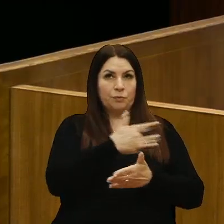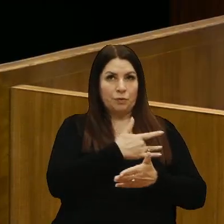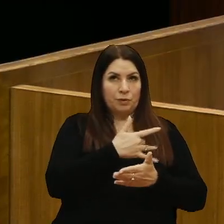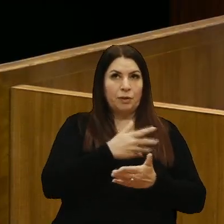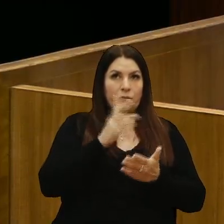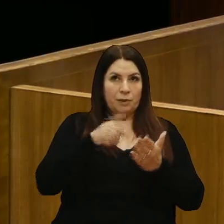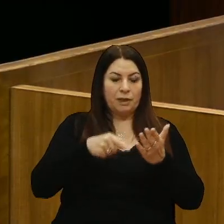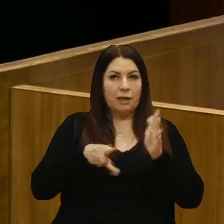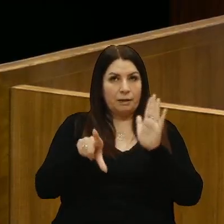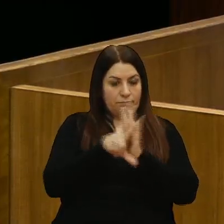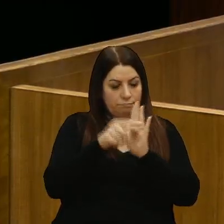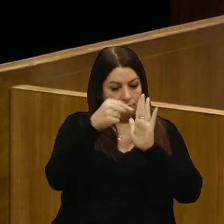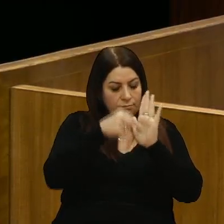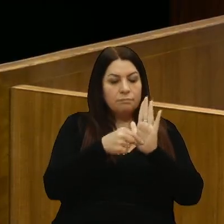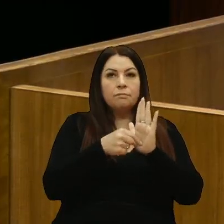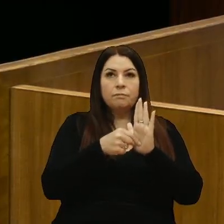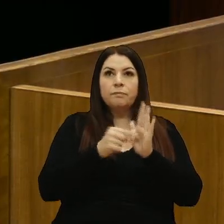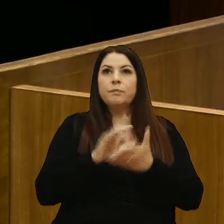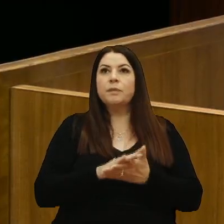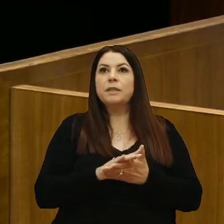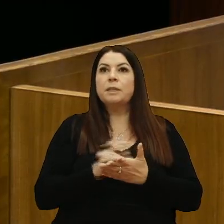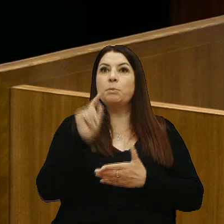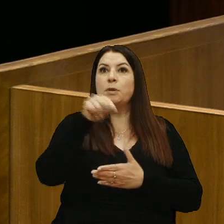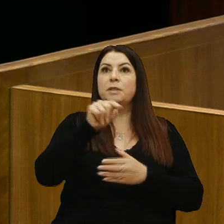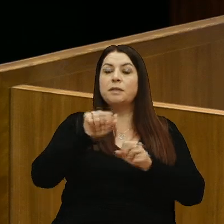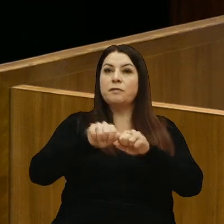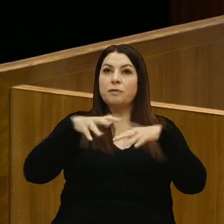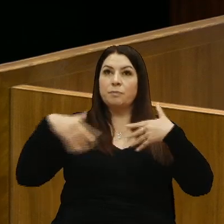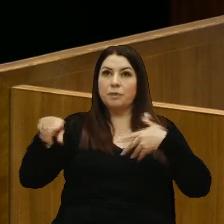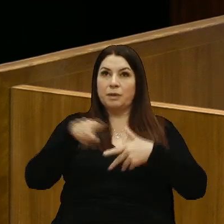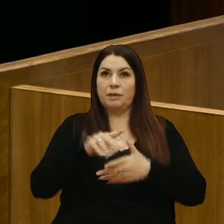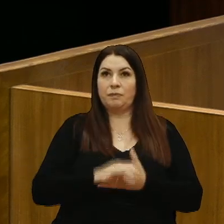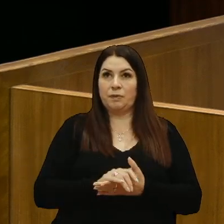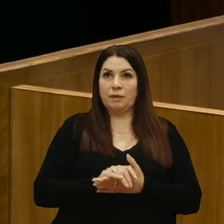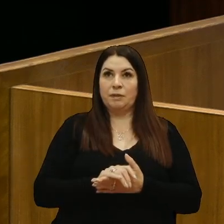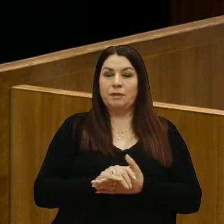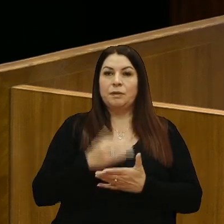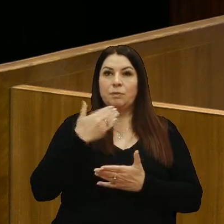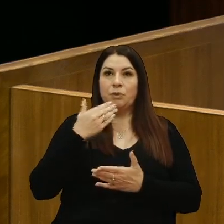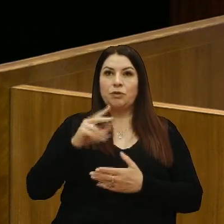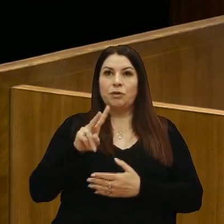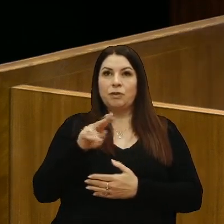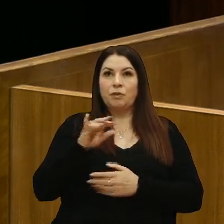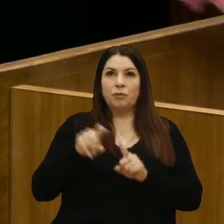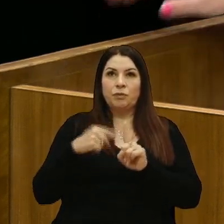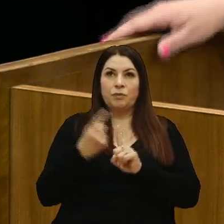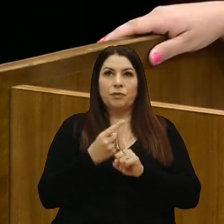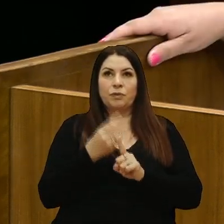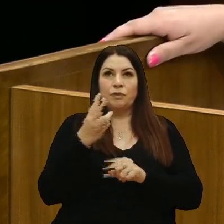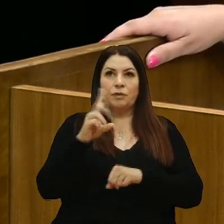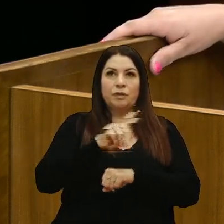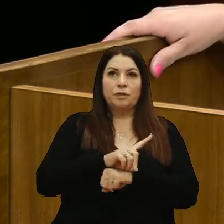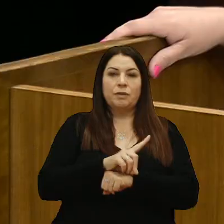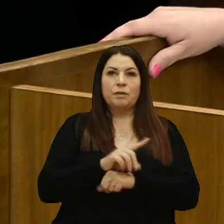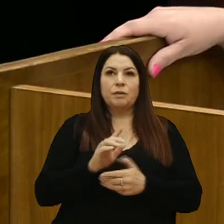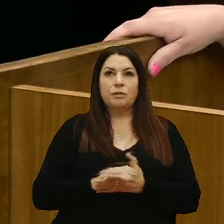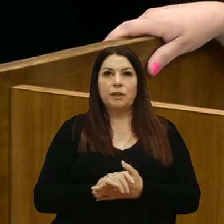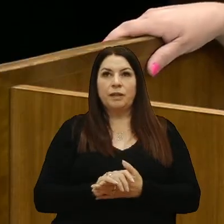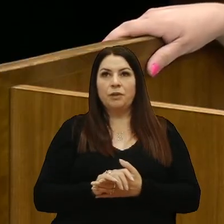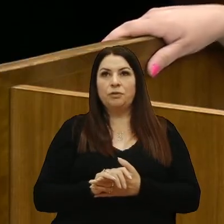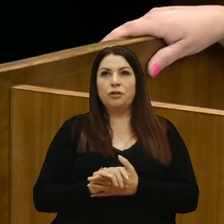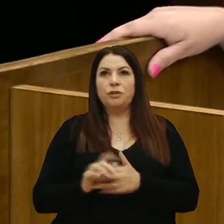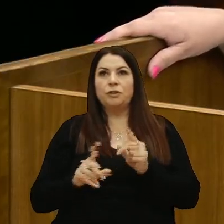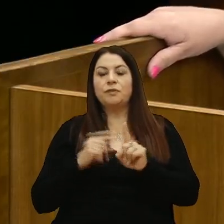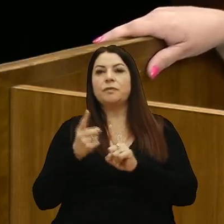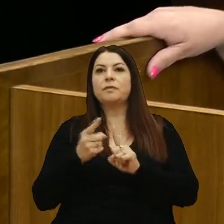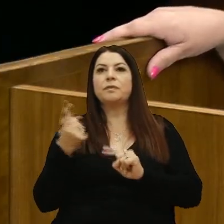ele é legal. Depois ele veio para plenário nessa casa, foi pedido vistas de 3 dias, E ele volta a